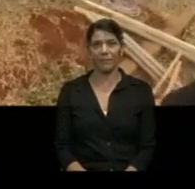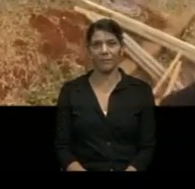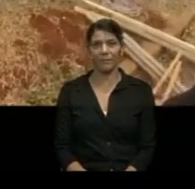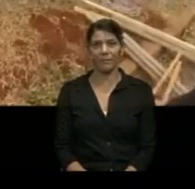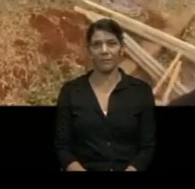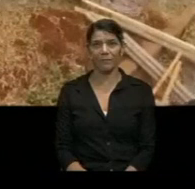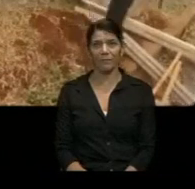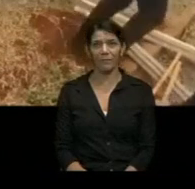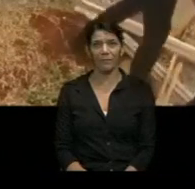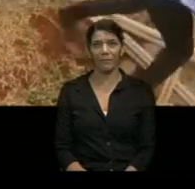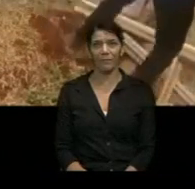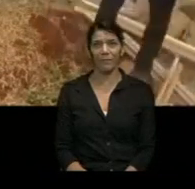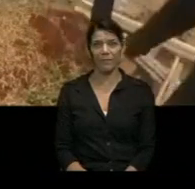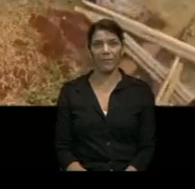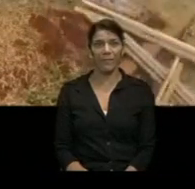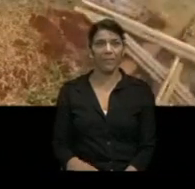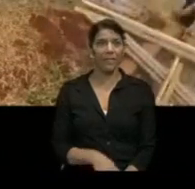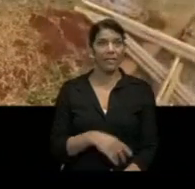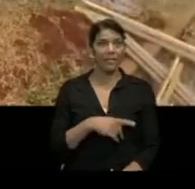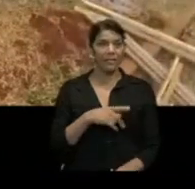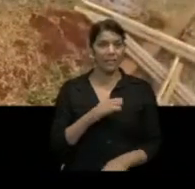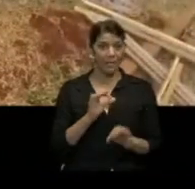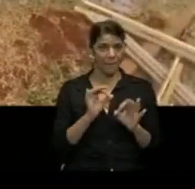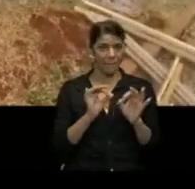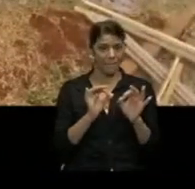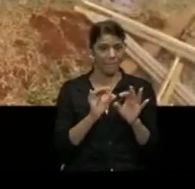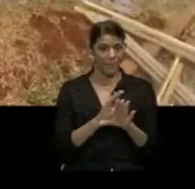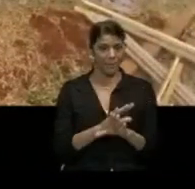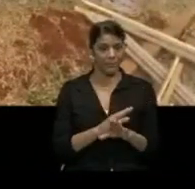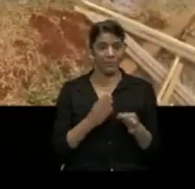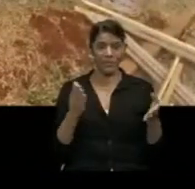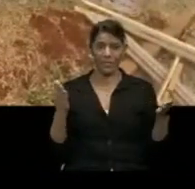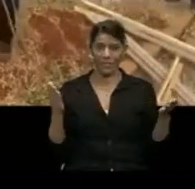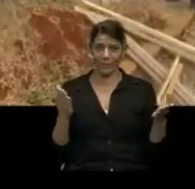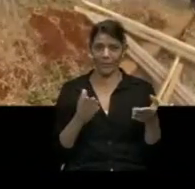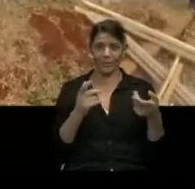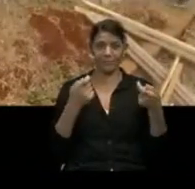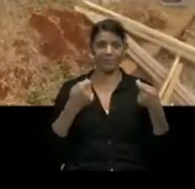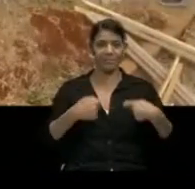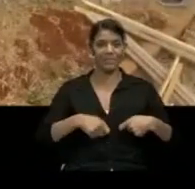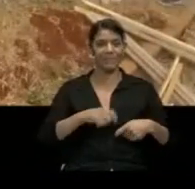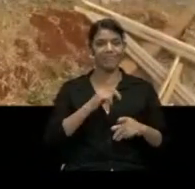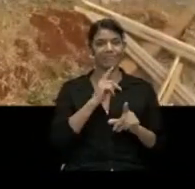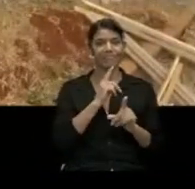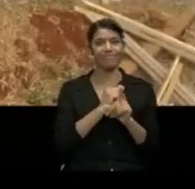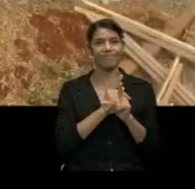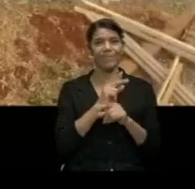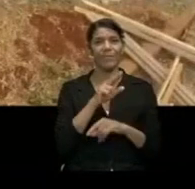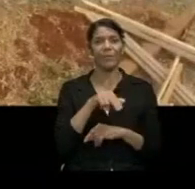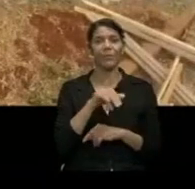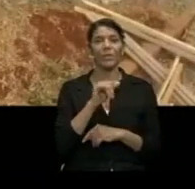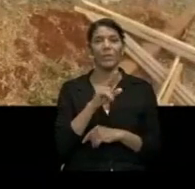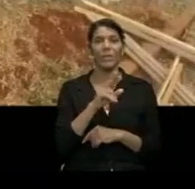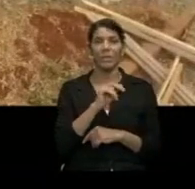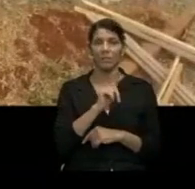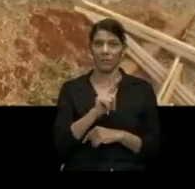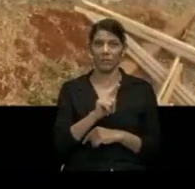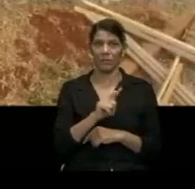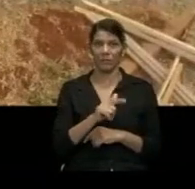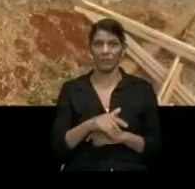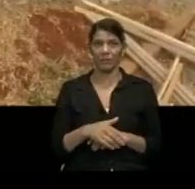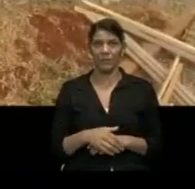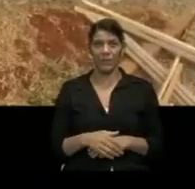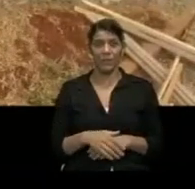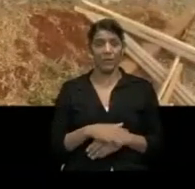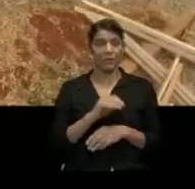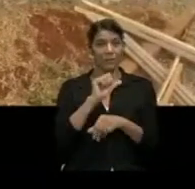Muito bem. Então após a gente fazer isso, a gente vai ter que tirar o nível, tá? A gente vai pegar sempre, agora se puder